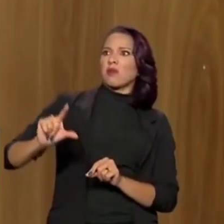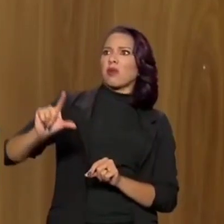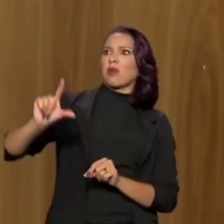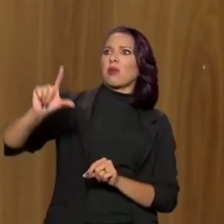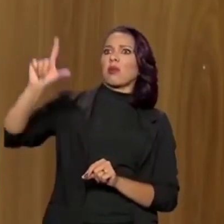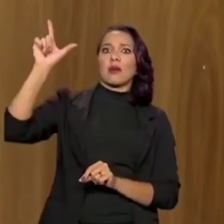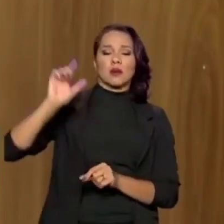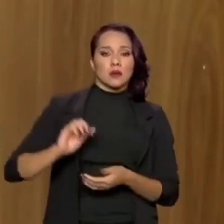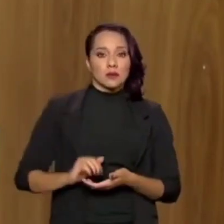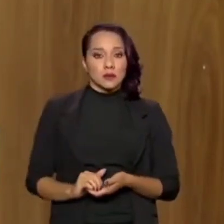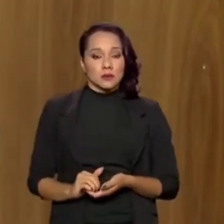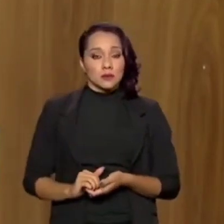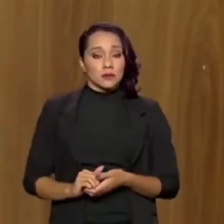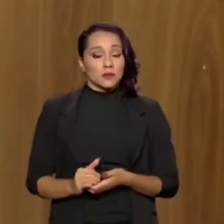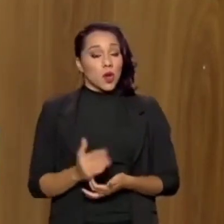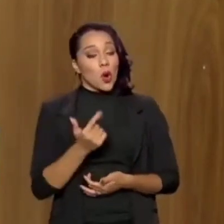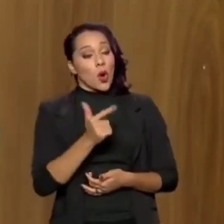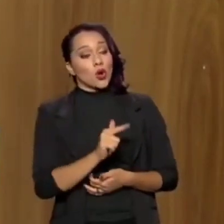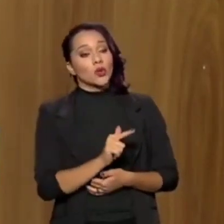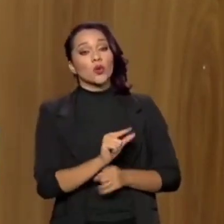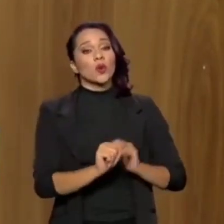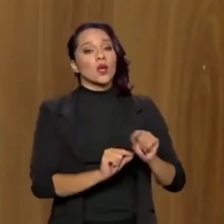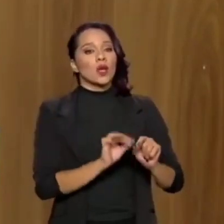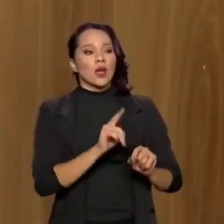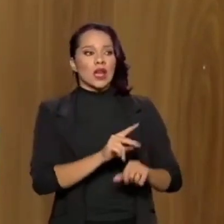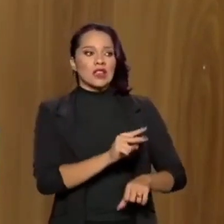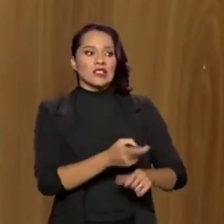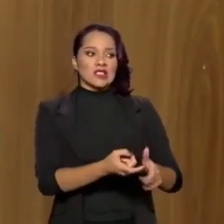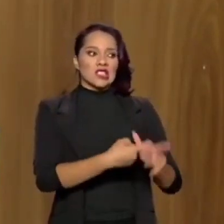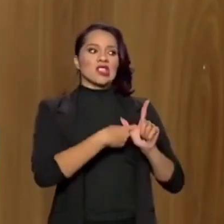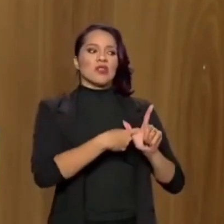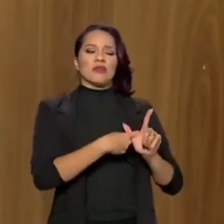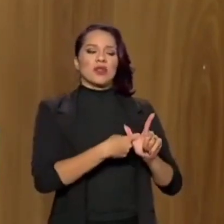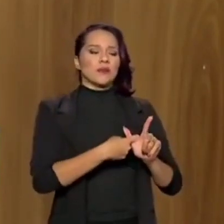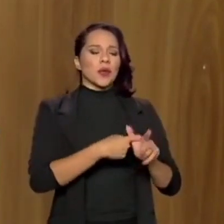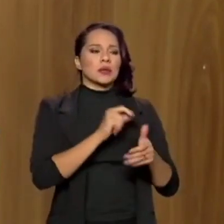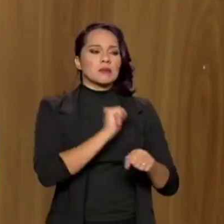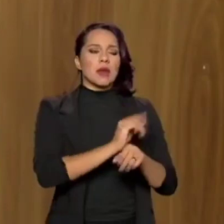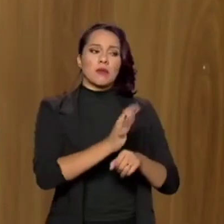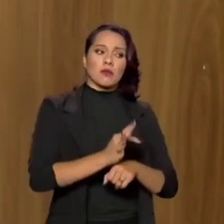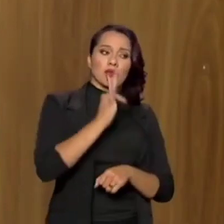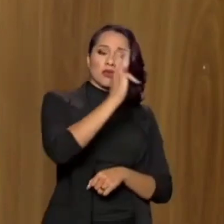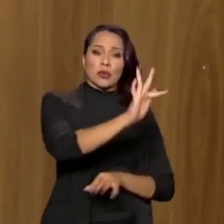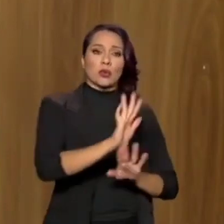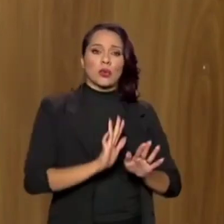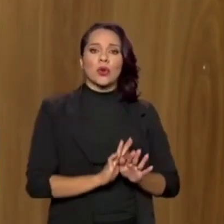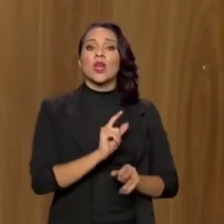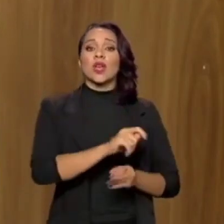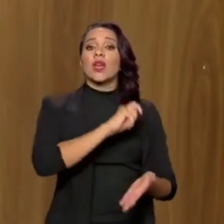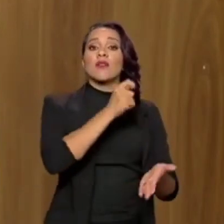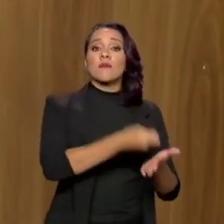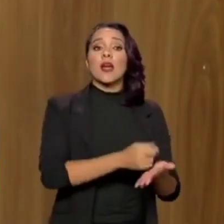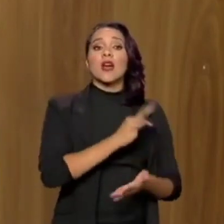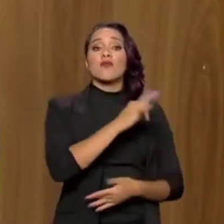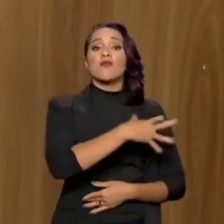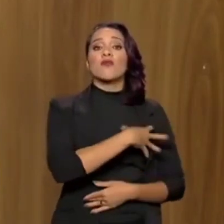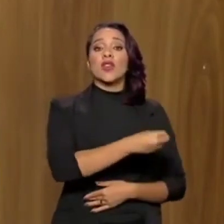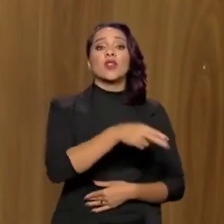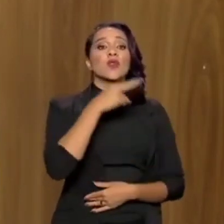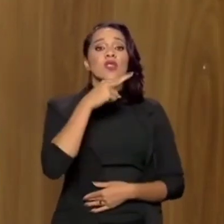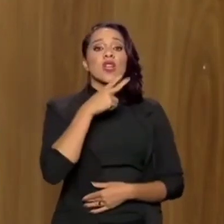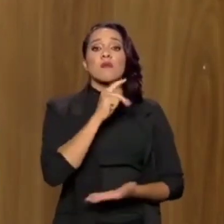subindo. A outra coisa é se endividar, jogar a conta para o futuro. Quem vai pagar são nossos filhos e